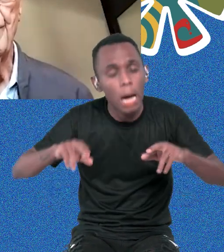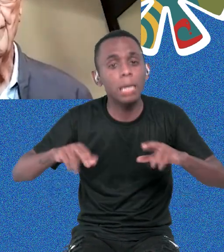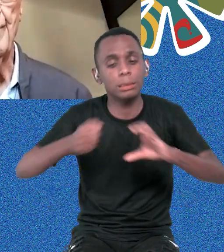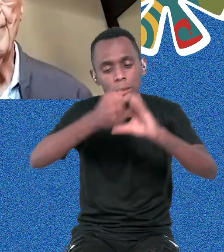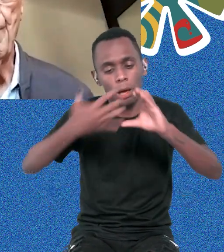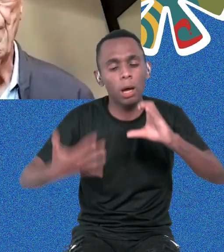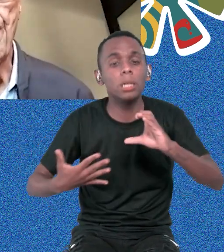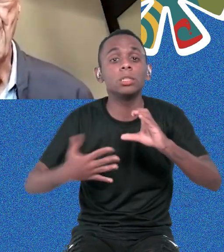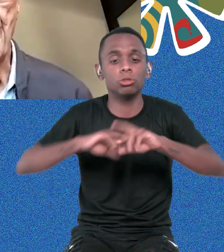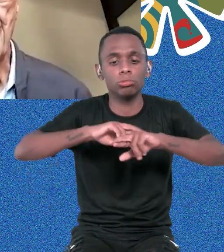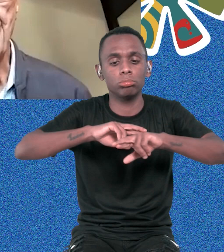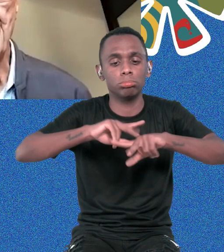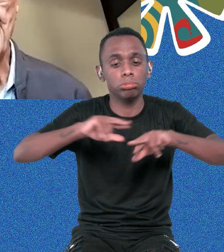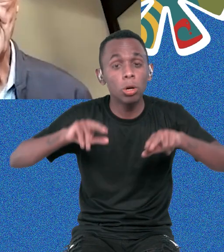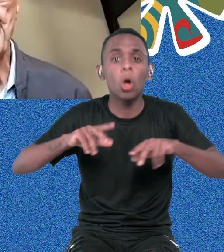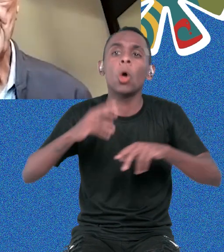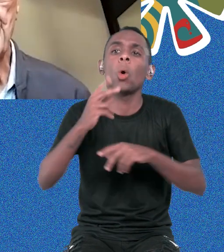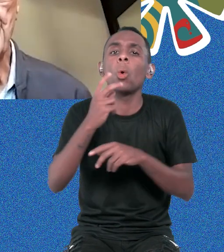dimensões plurais,